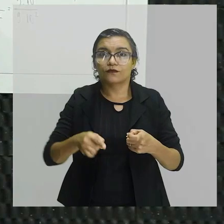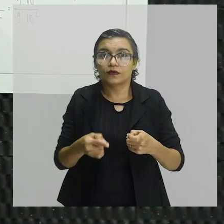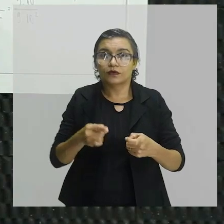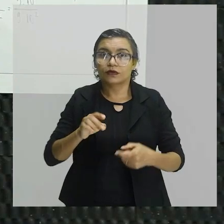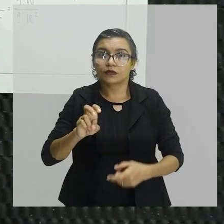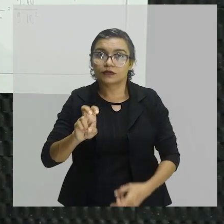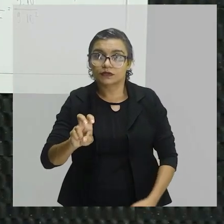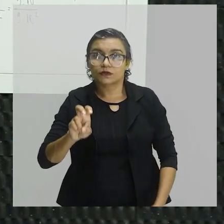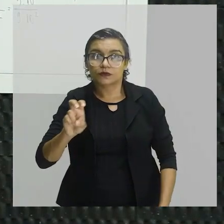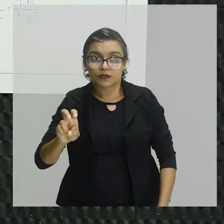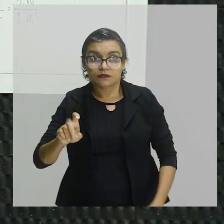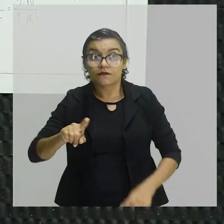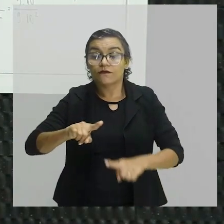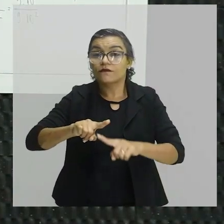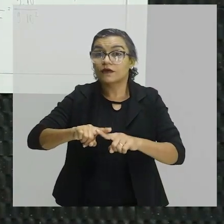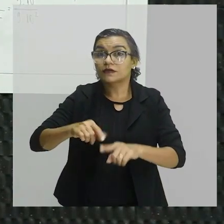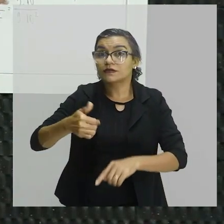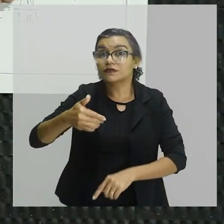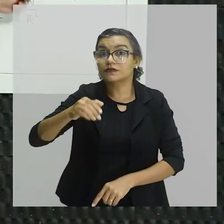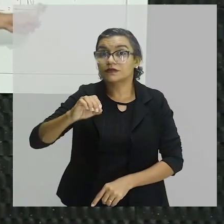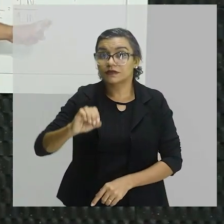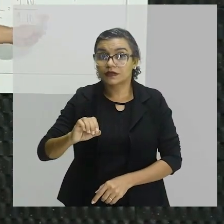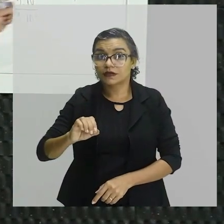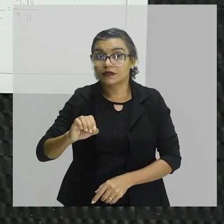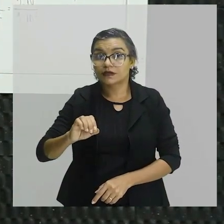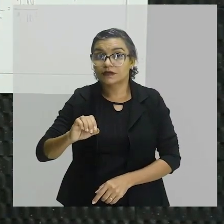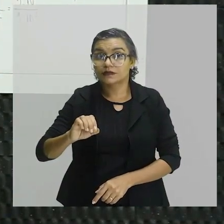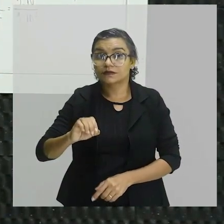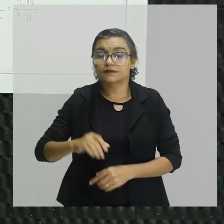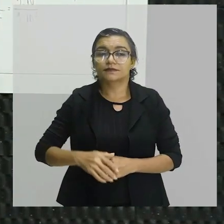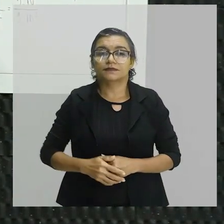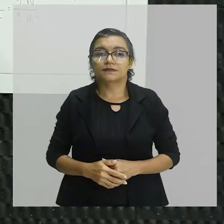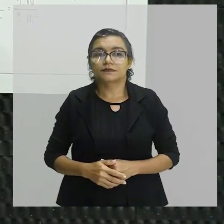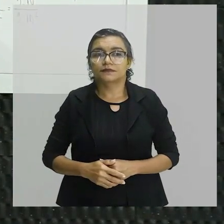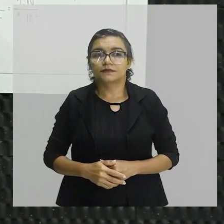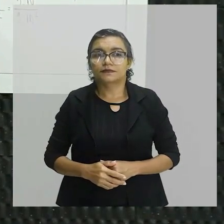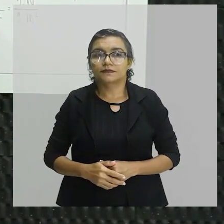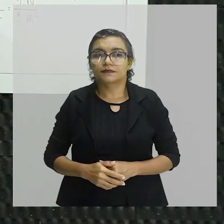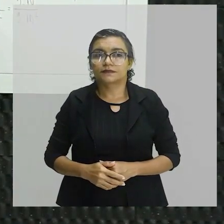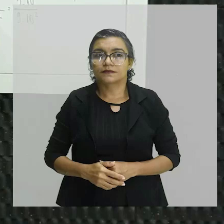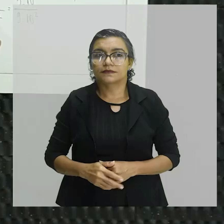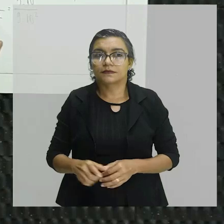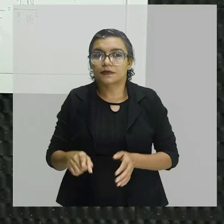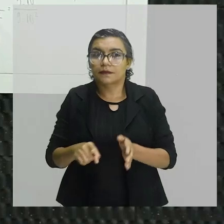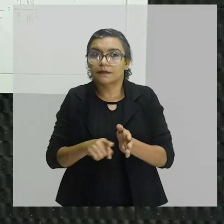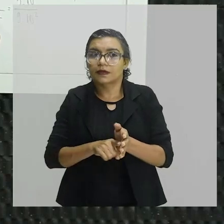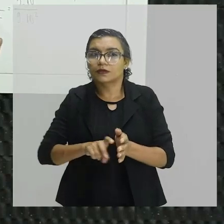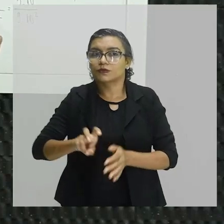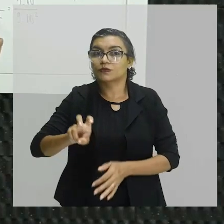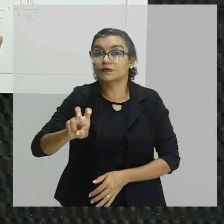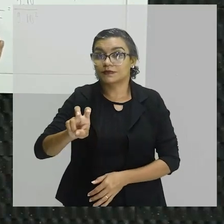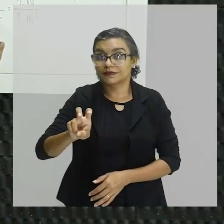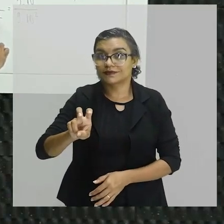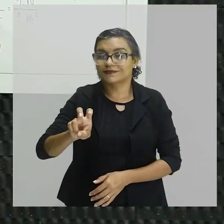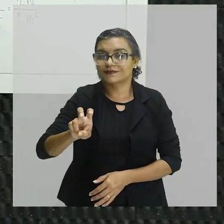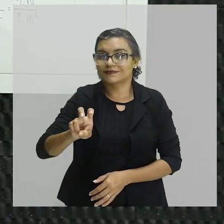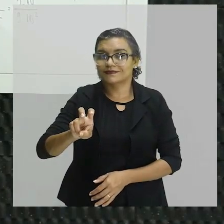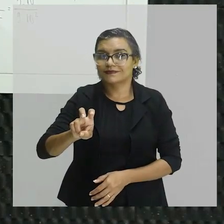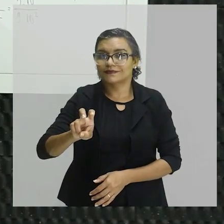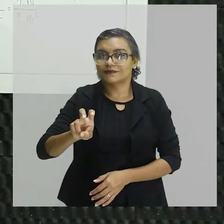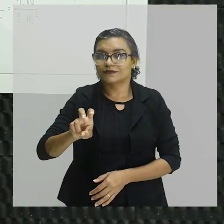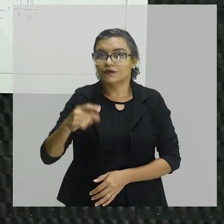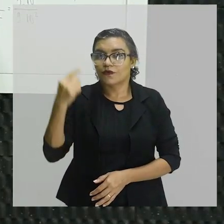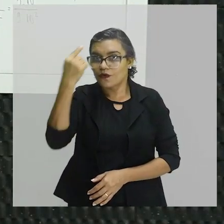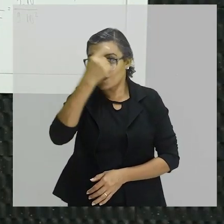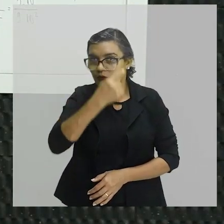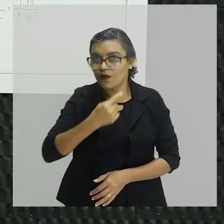0,55 vezes 10 a quanto? Ó? Menos 3 com menos 2 vai dar menos 5 horas.